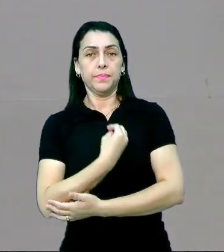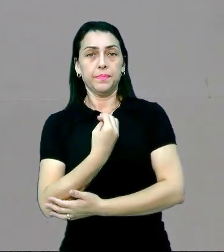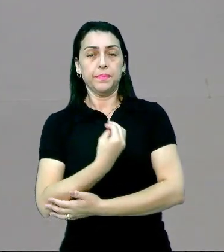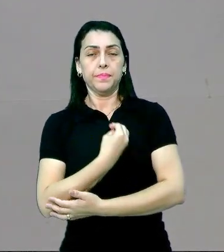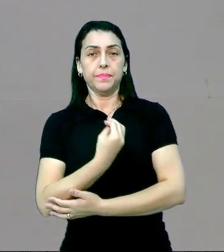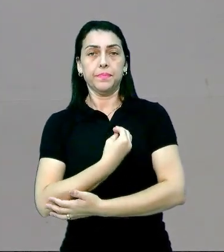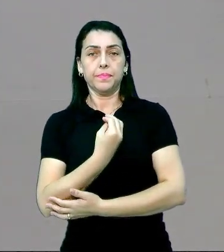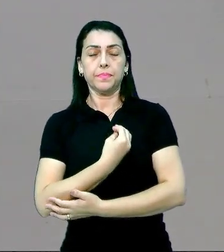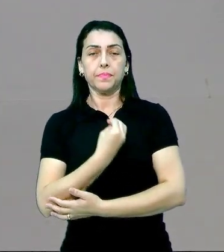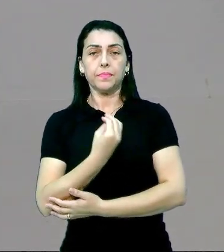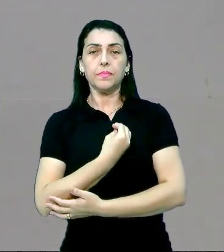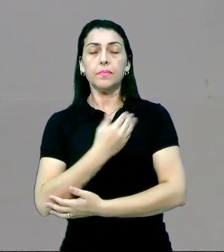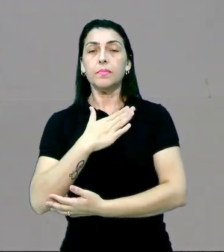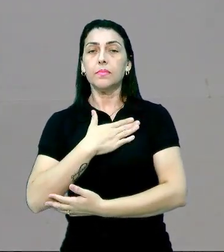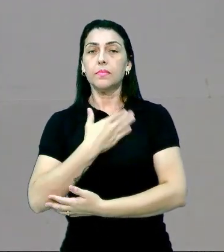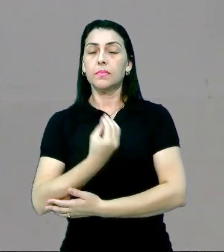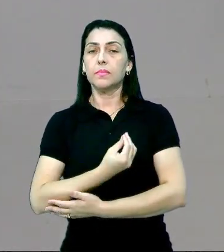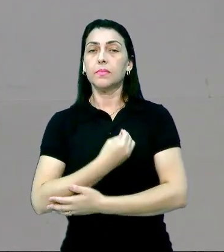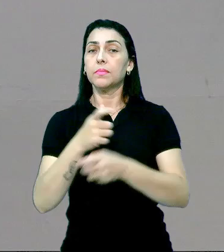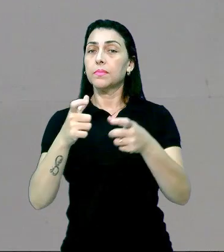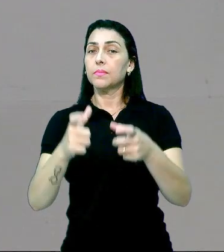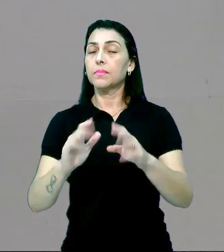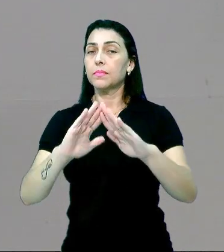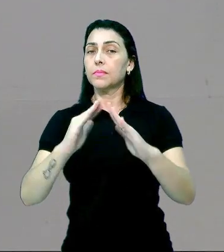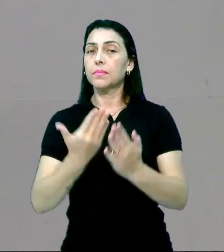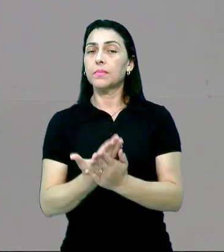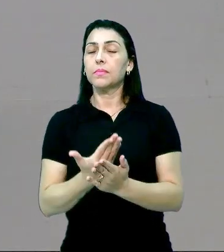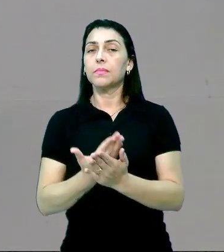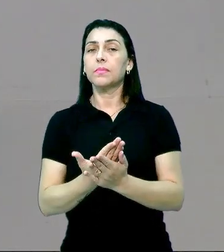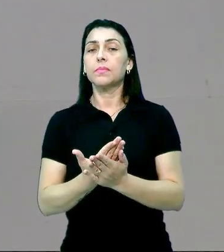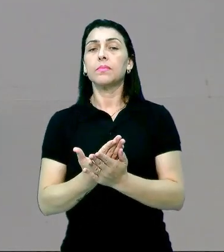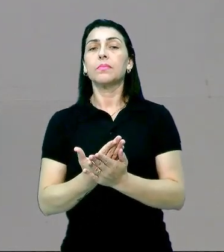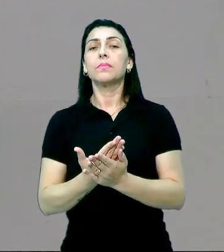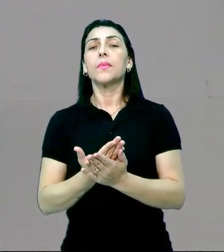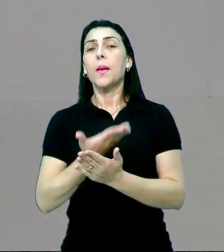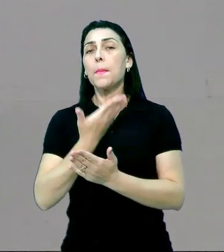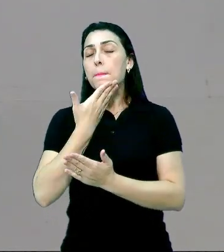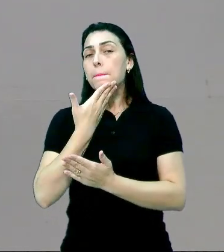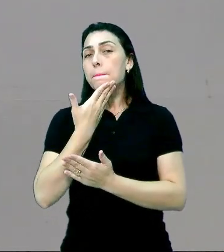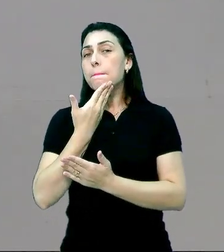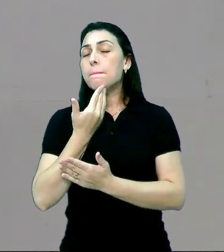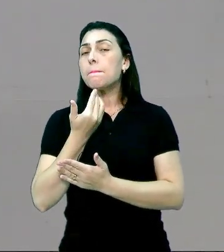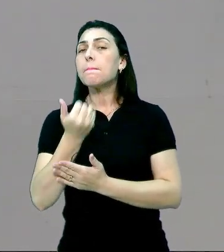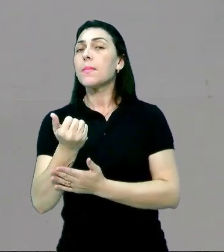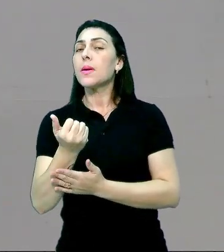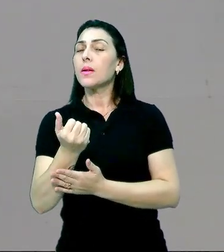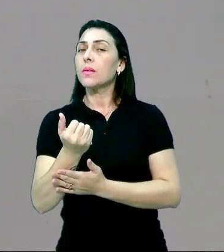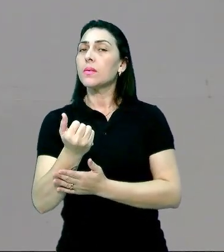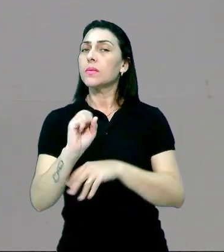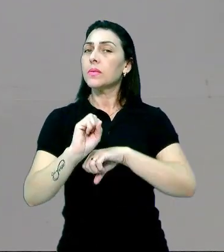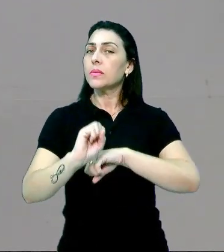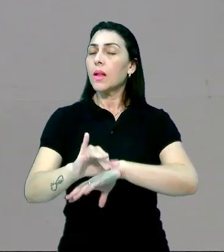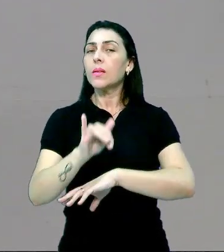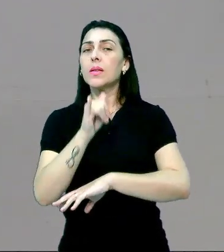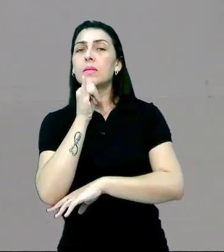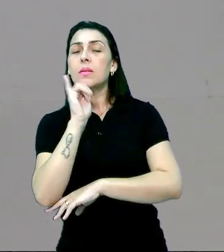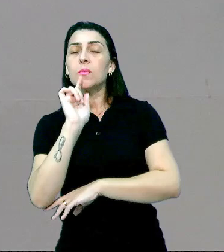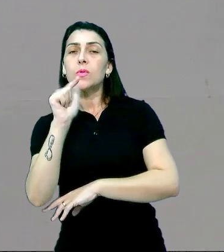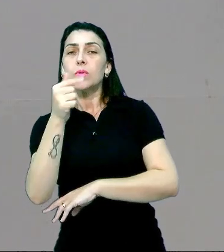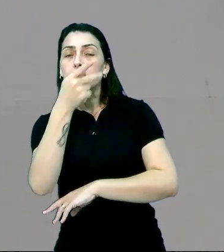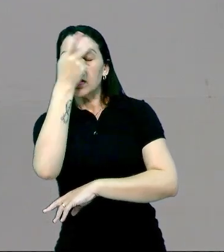presença, né, essa minha presença no ambiente escolar, ela acaba sendo melhor monitorada. A exemplo de